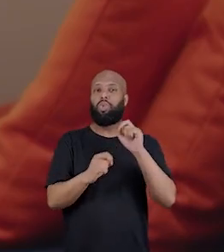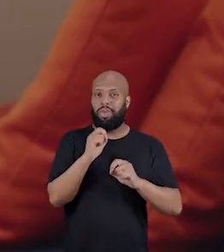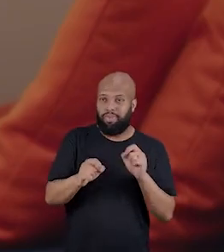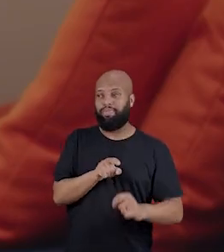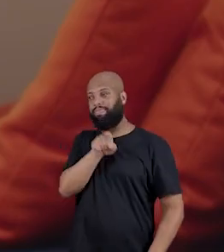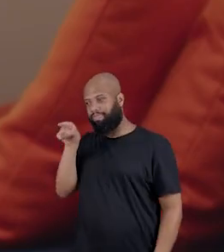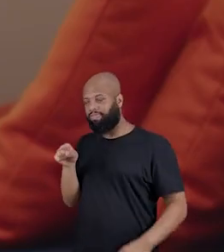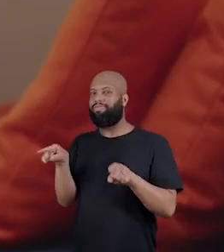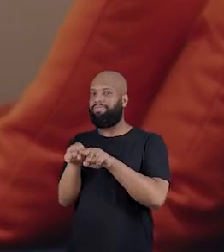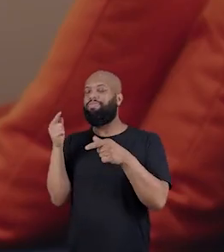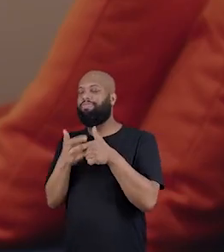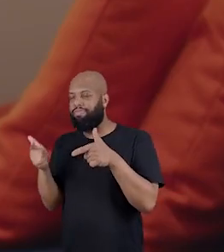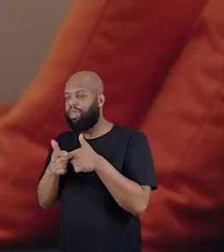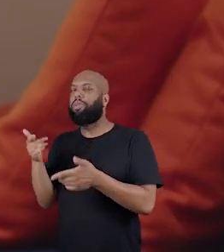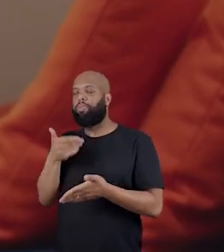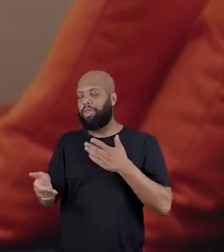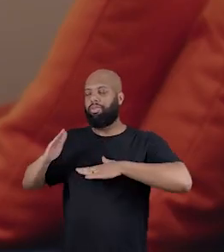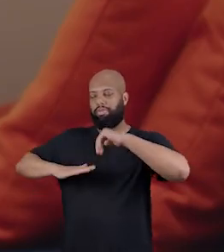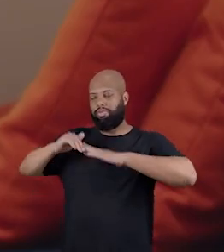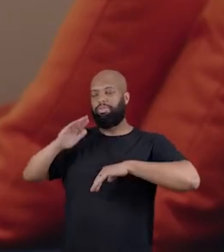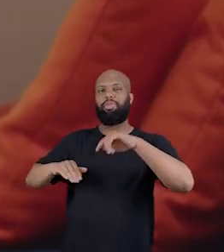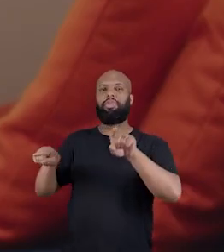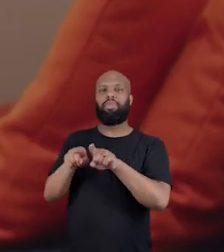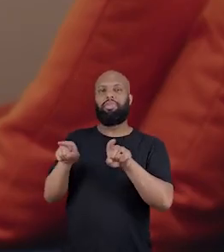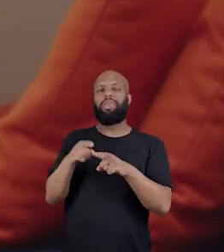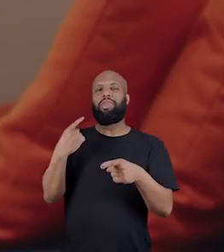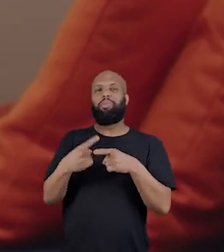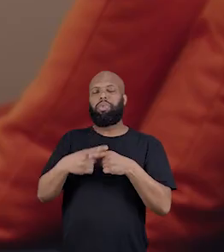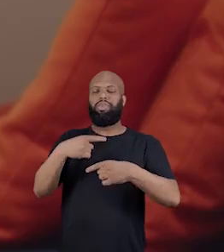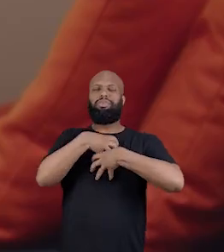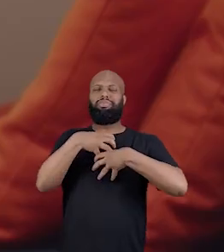lado, o caos, a confusão também impacta perder talentos, também impacta nesse